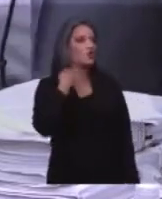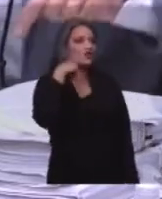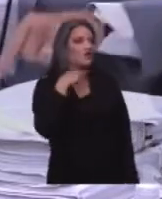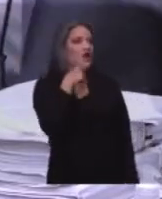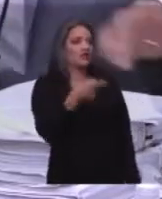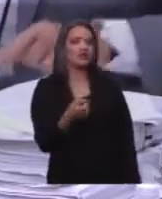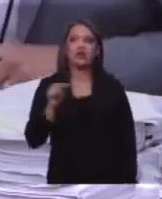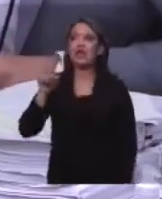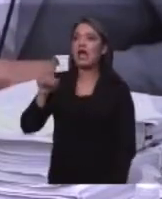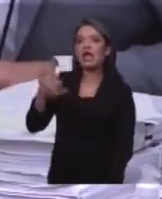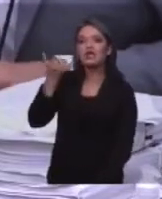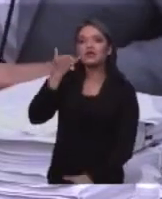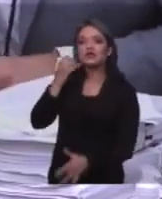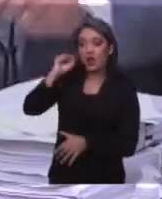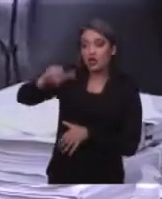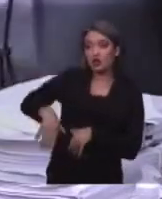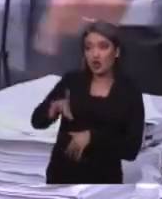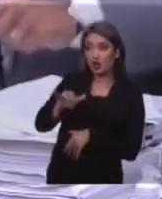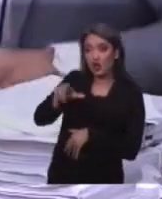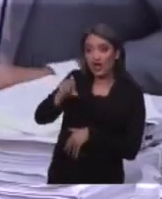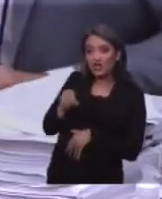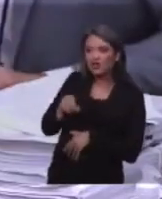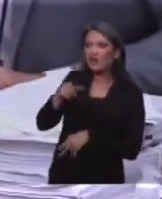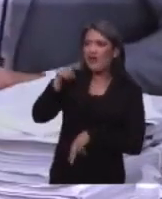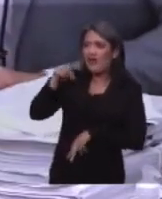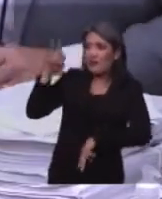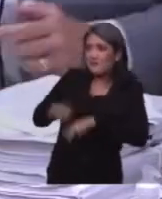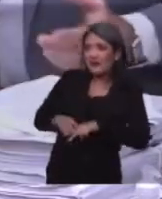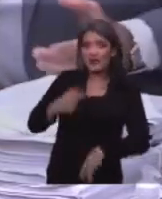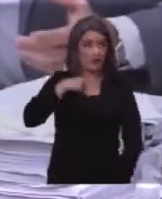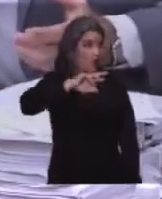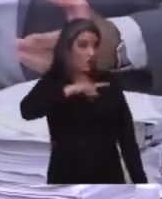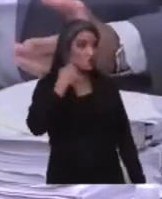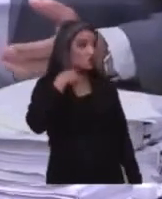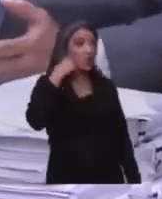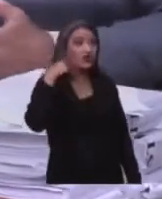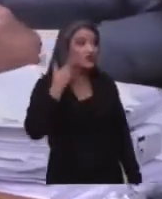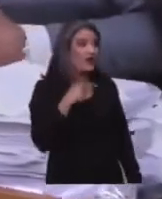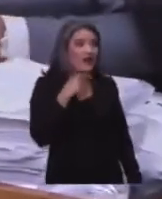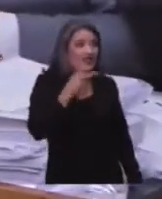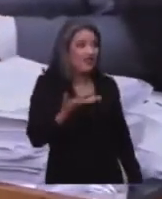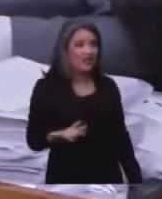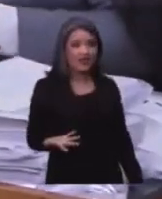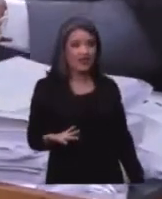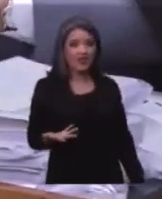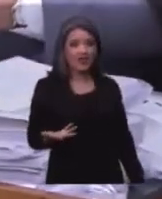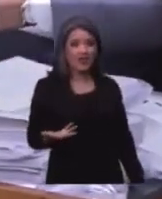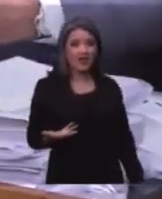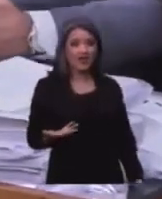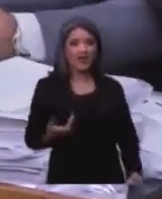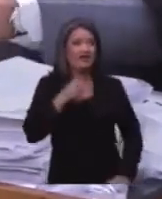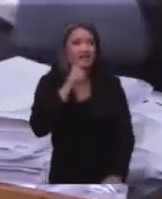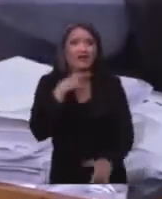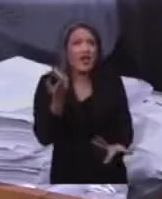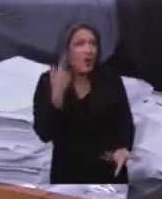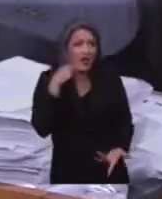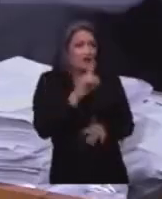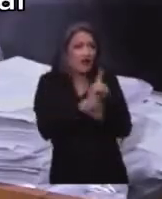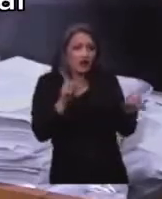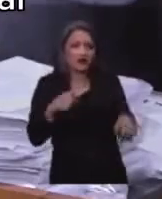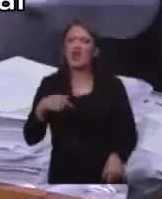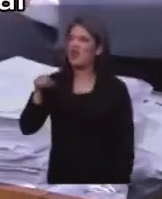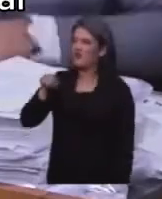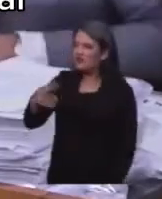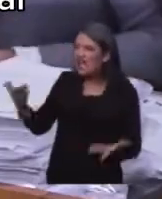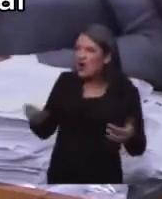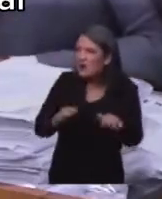o celular dele no lixo... Eu não sou advogado de ninguém. E foi preso. E agora, Vossa Excelência... Nem Vossa Excelência de A, nem de B. Vossa Excelência